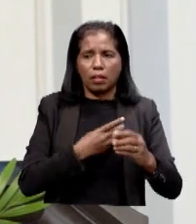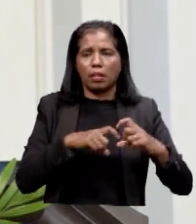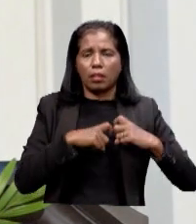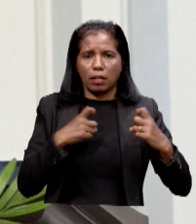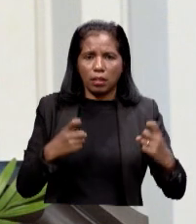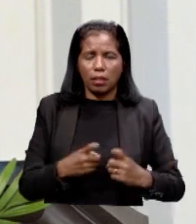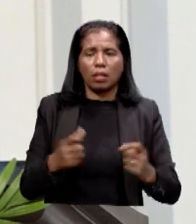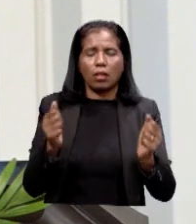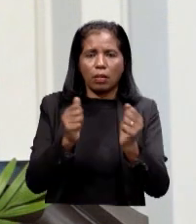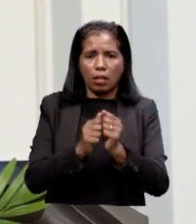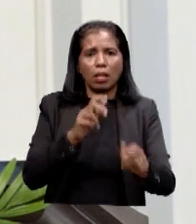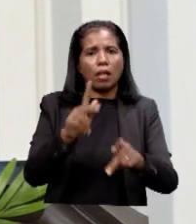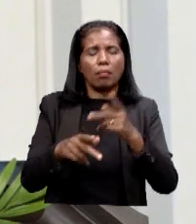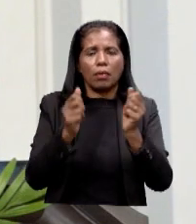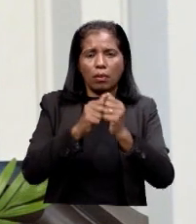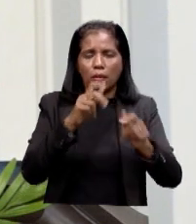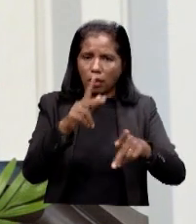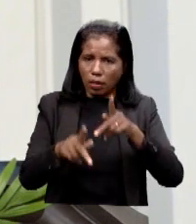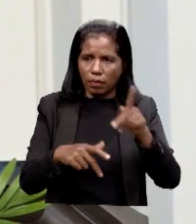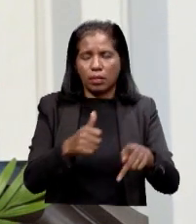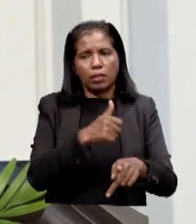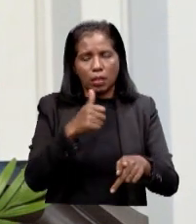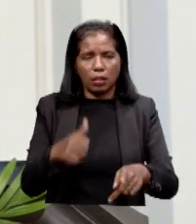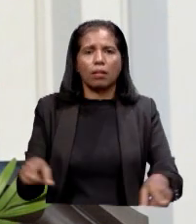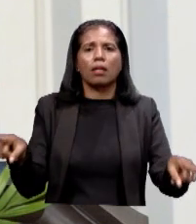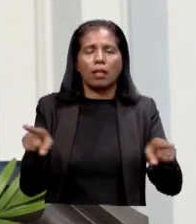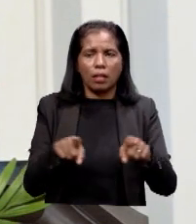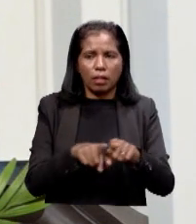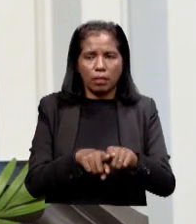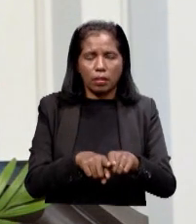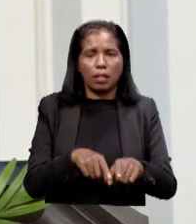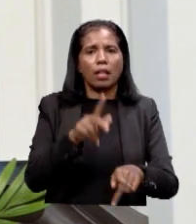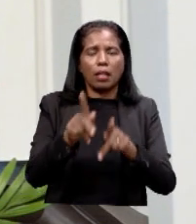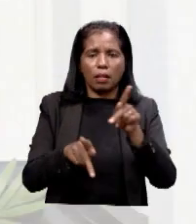ita ema o ema nemos ema o maroma